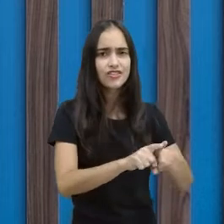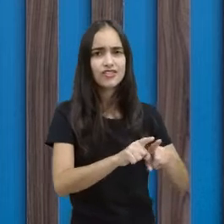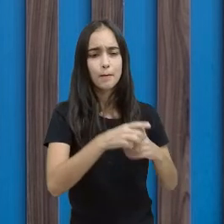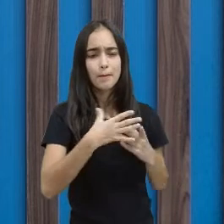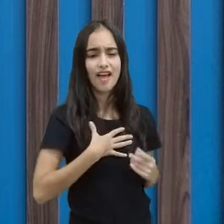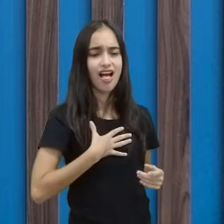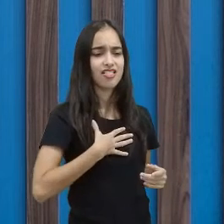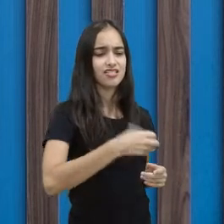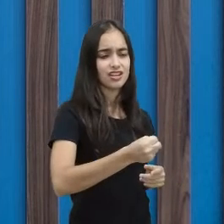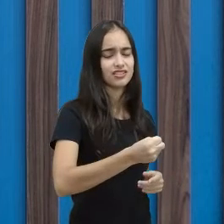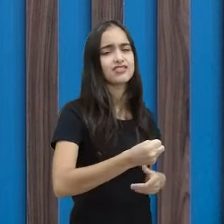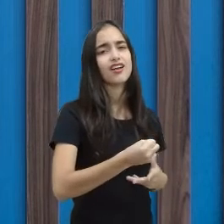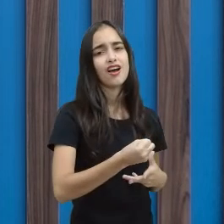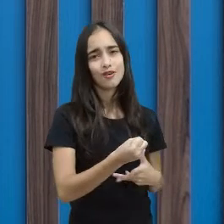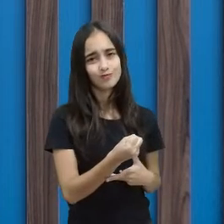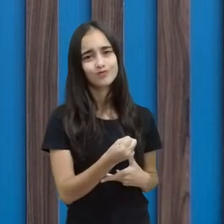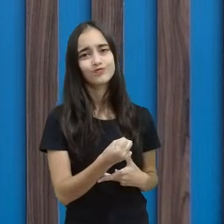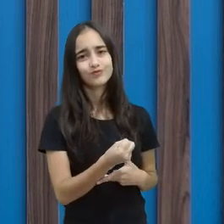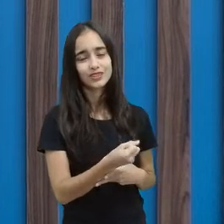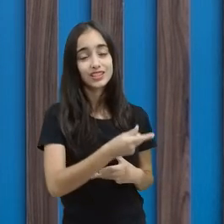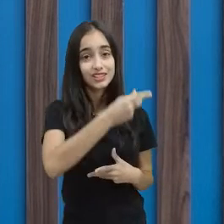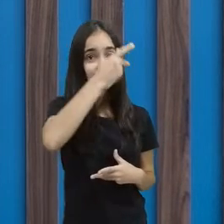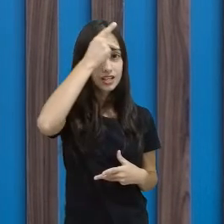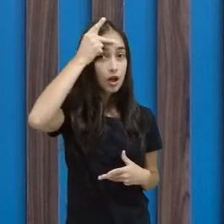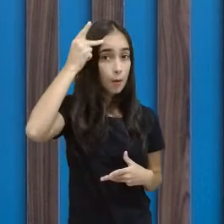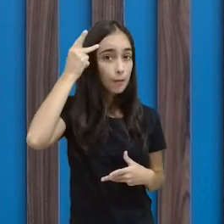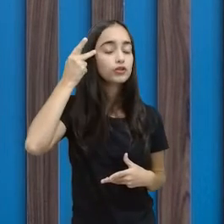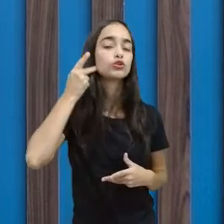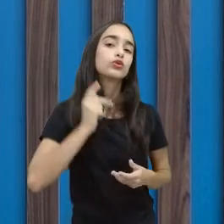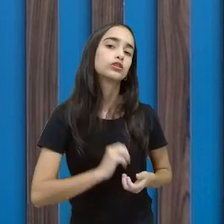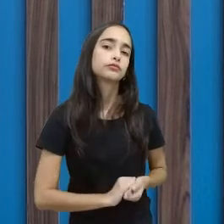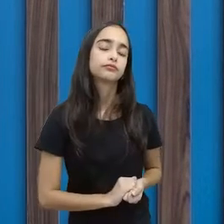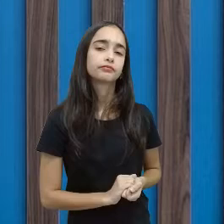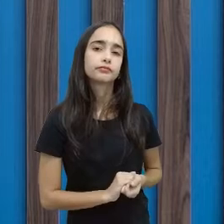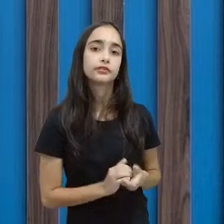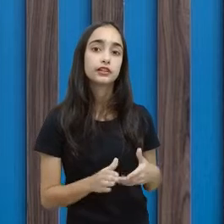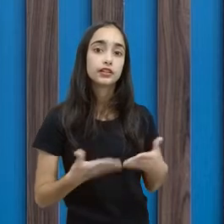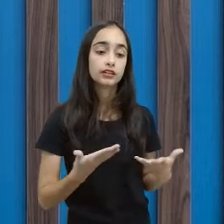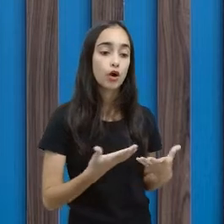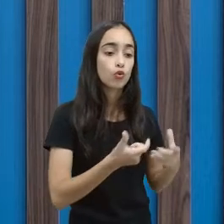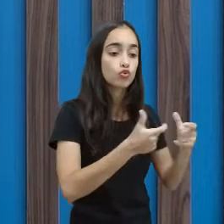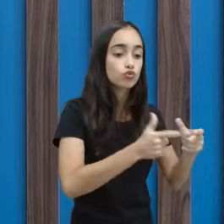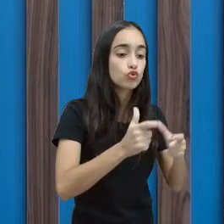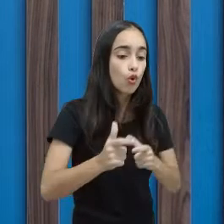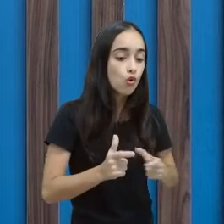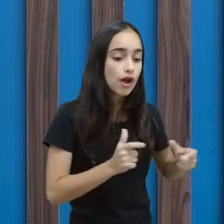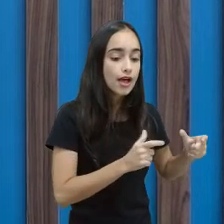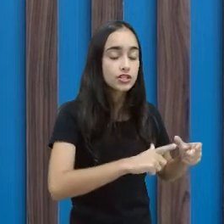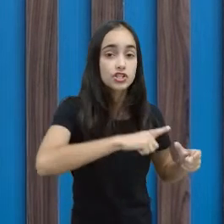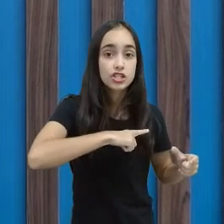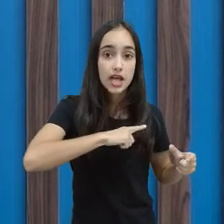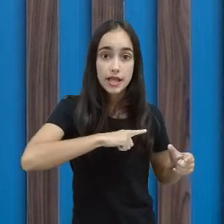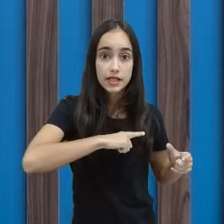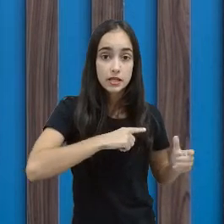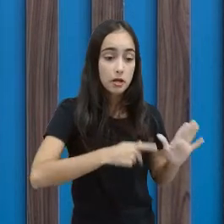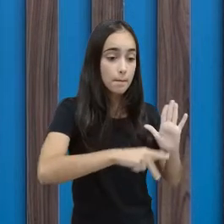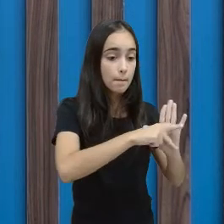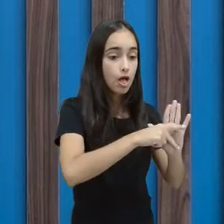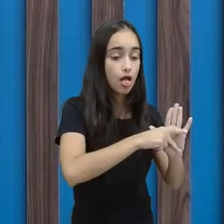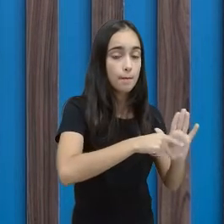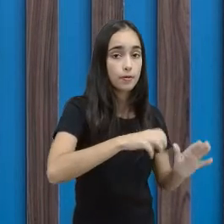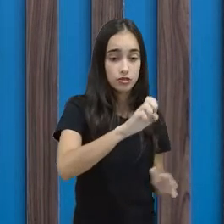dos judeus, não só judeus. E aí, lembrando a vocês que os campos de concentração espalhados na Europa, aquele mapa que o professor Luciano